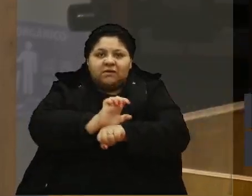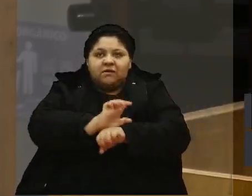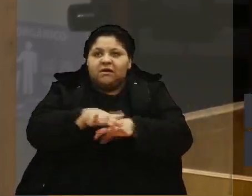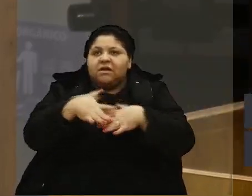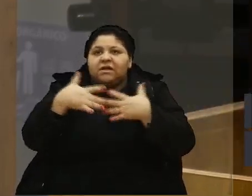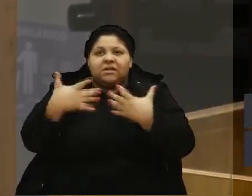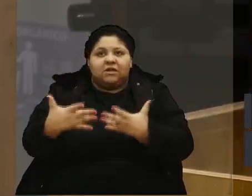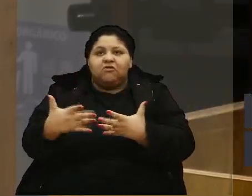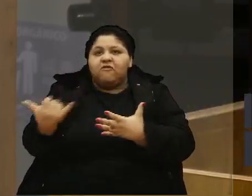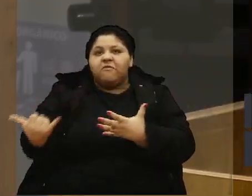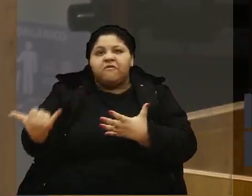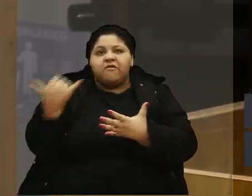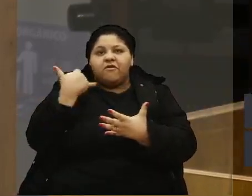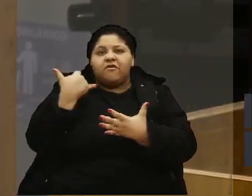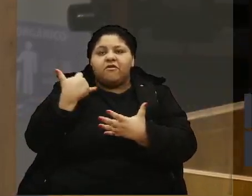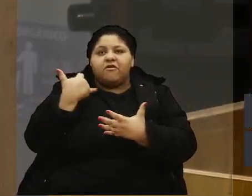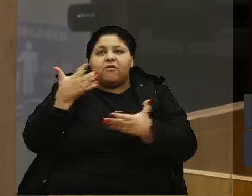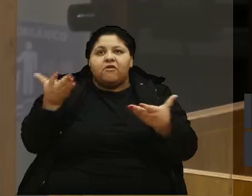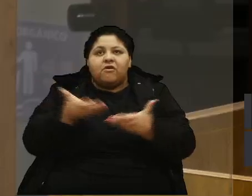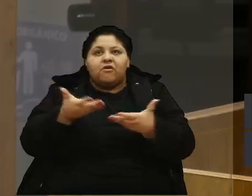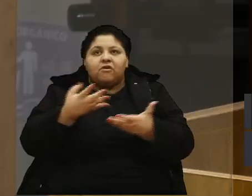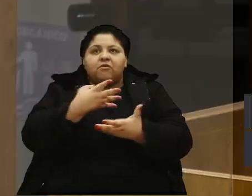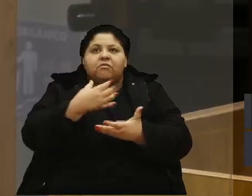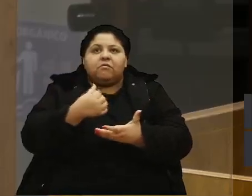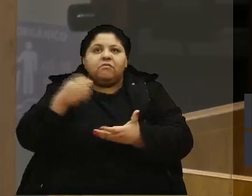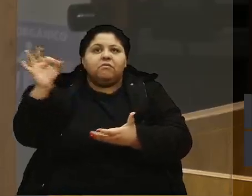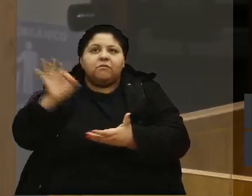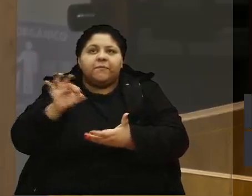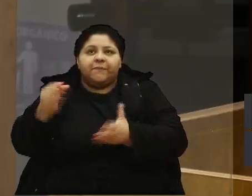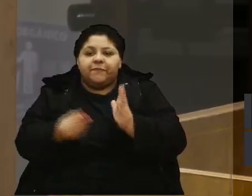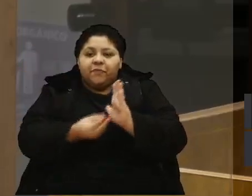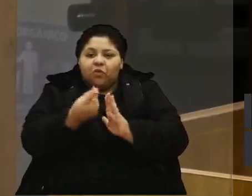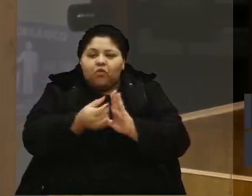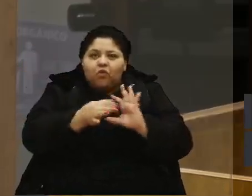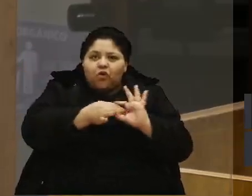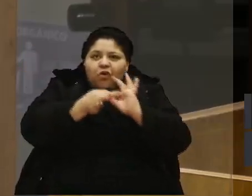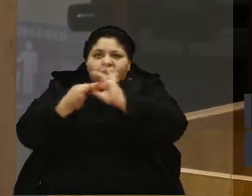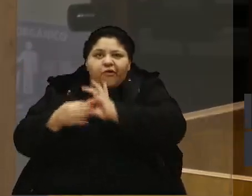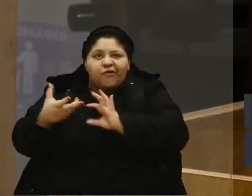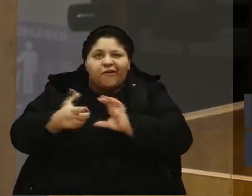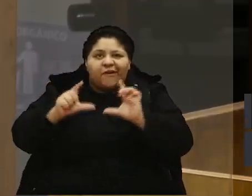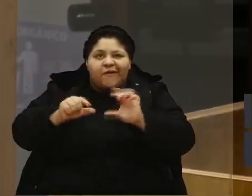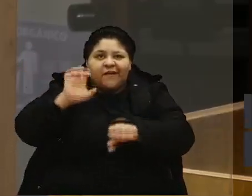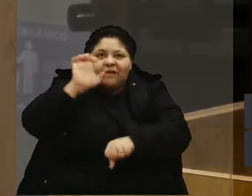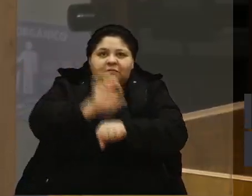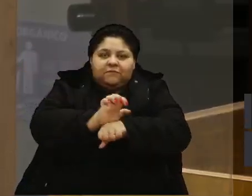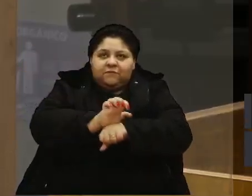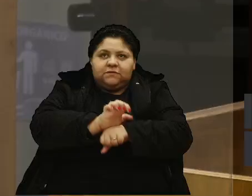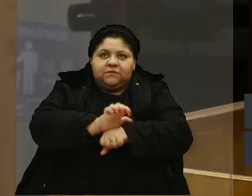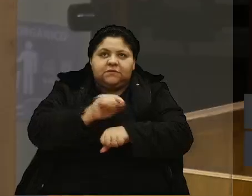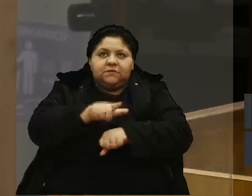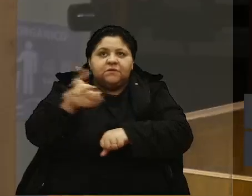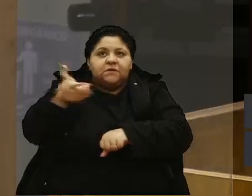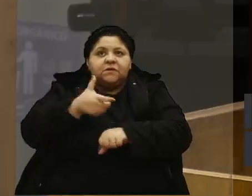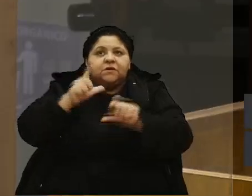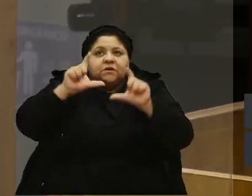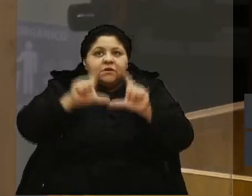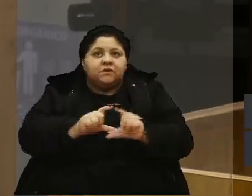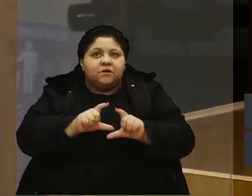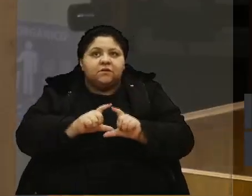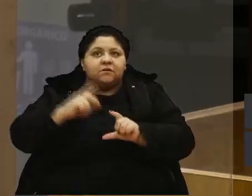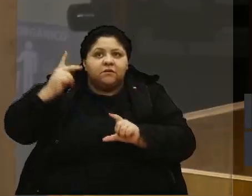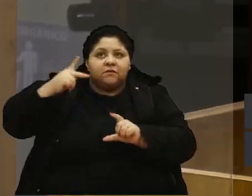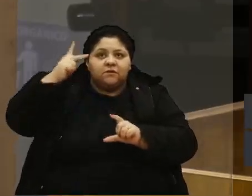venham me convencer que aqueles que já tomam 46% do orçamento da União querem a redução do Estado. Eles querem a redução de